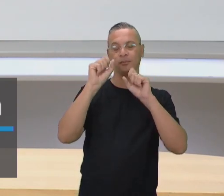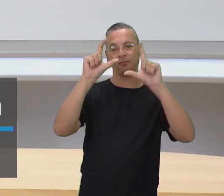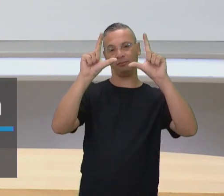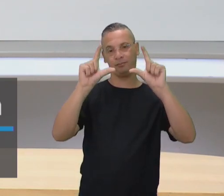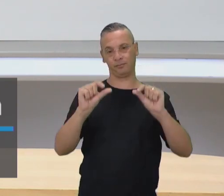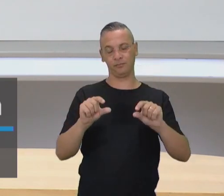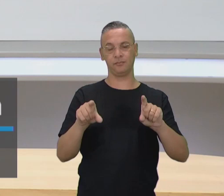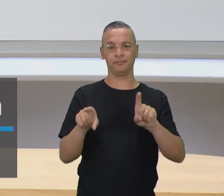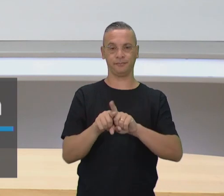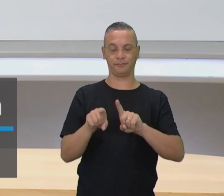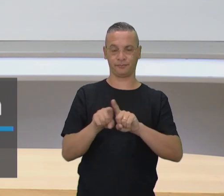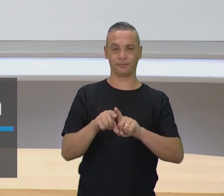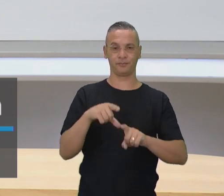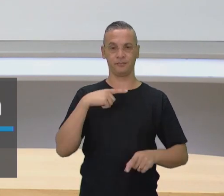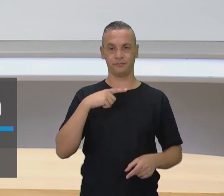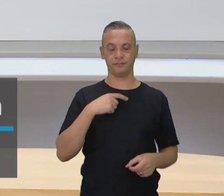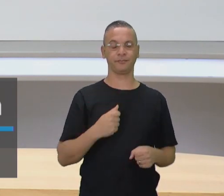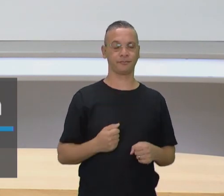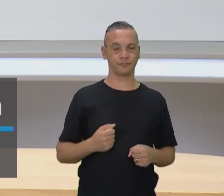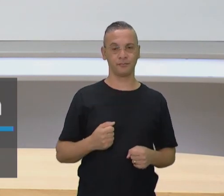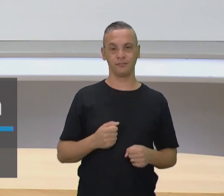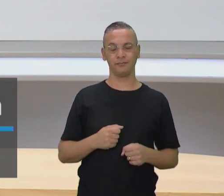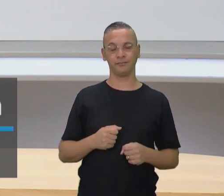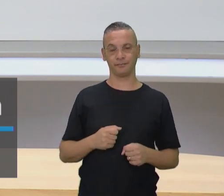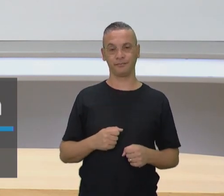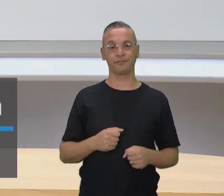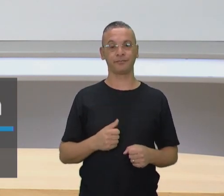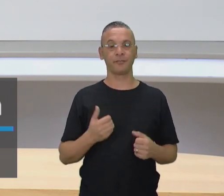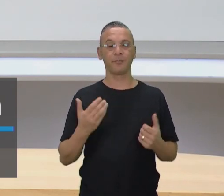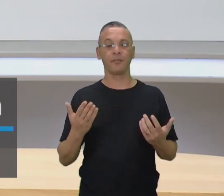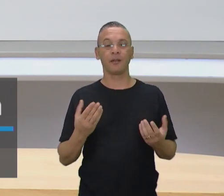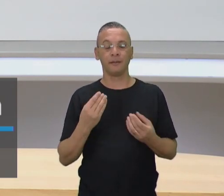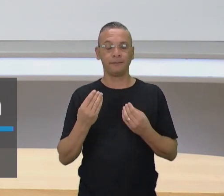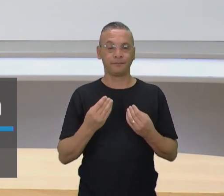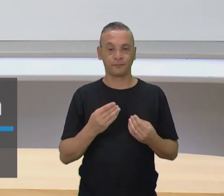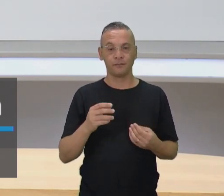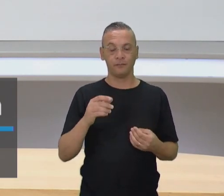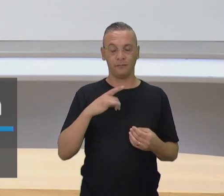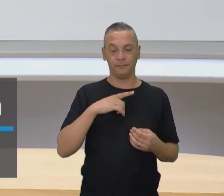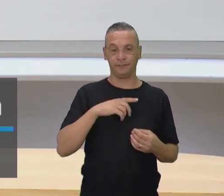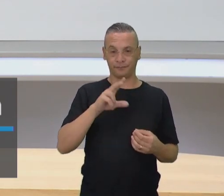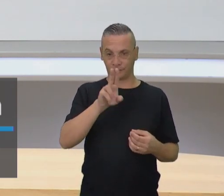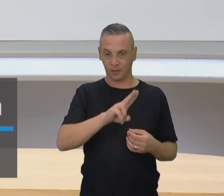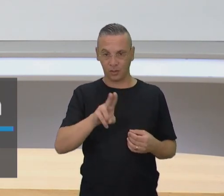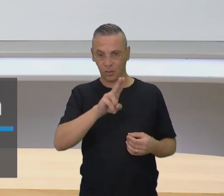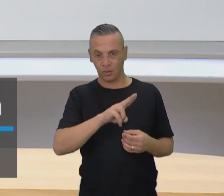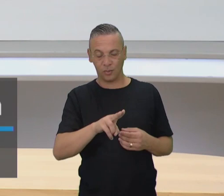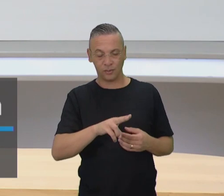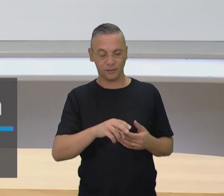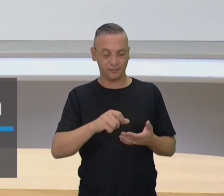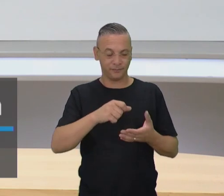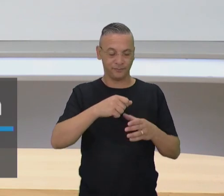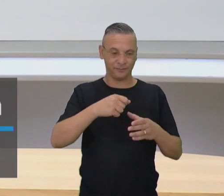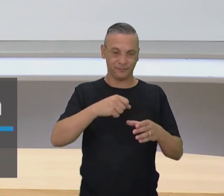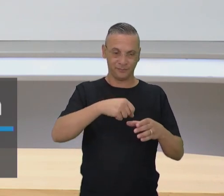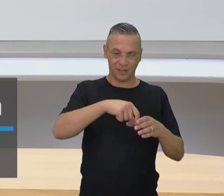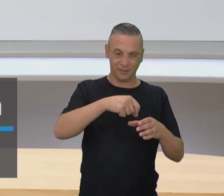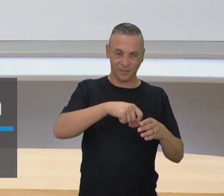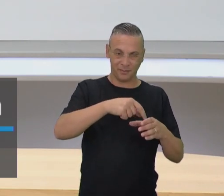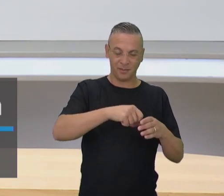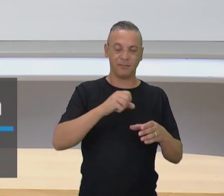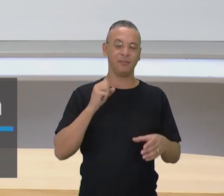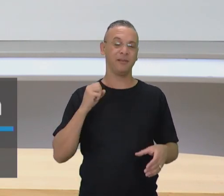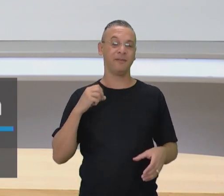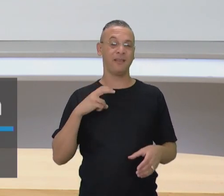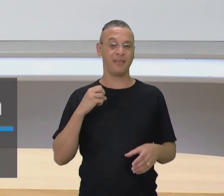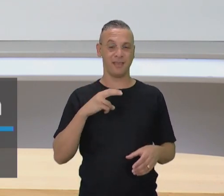grãos e o plantio em geral, né, que tem na agricultura. Então, os agrotóxicos são venenos, na verdade, que são